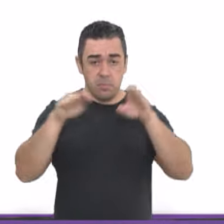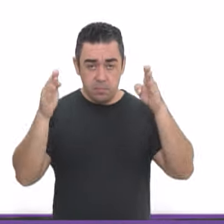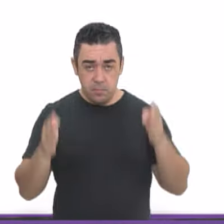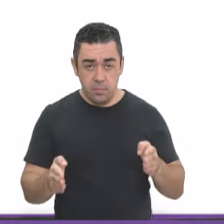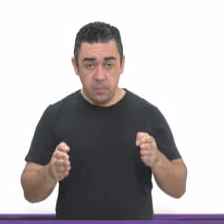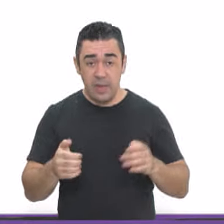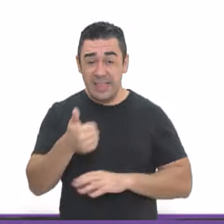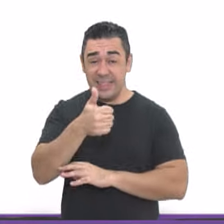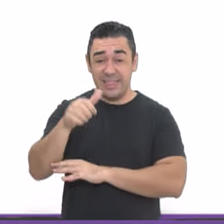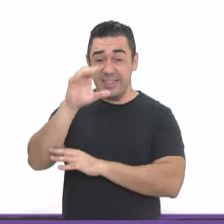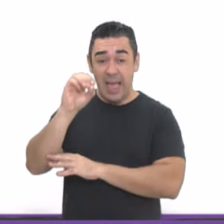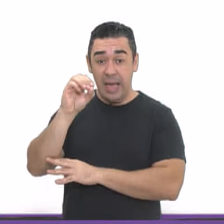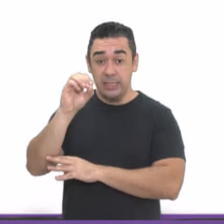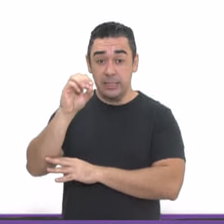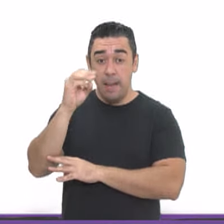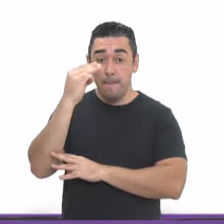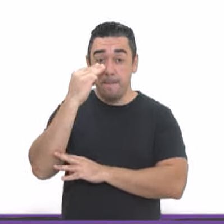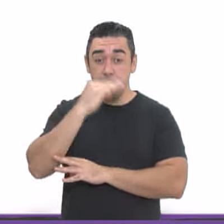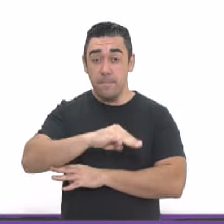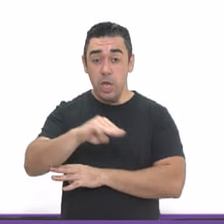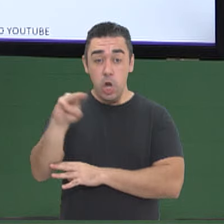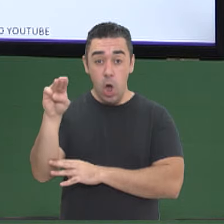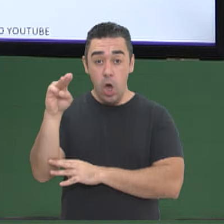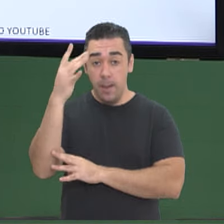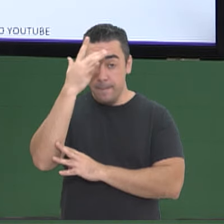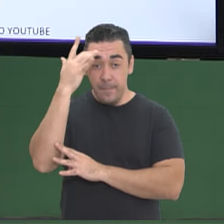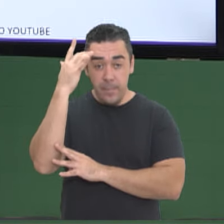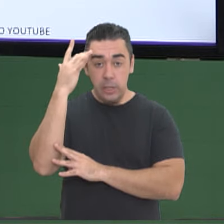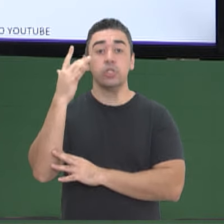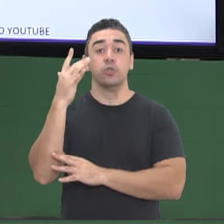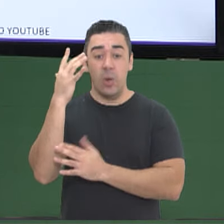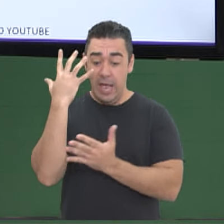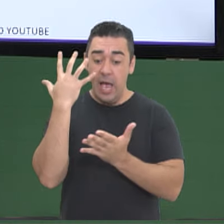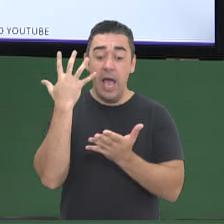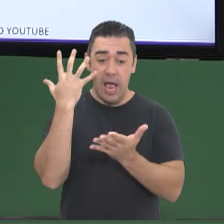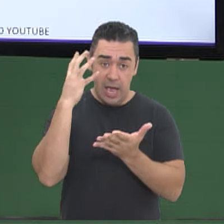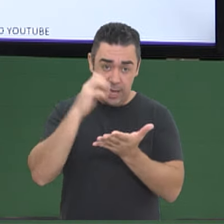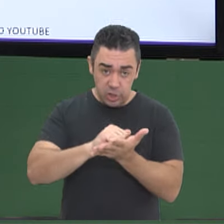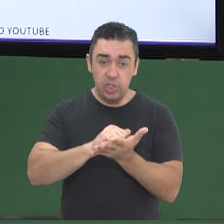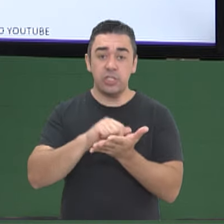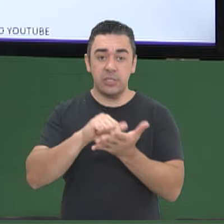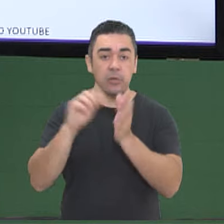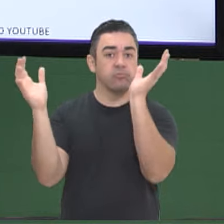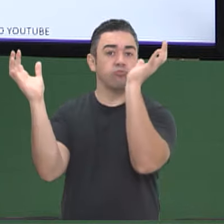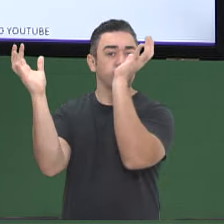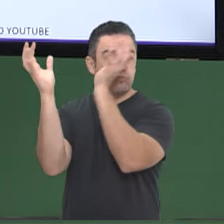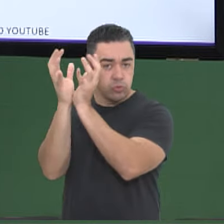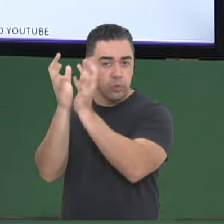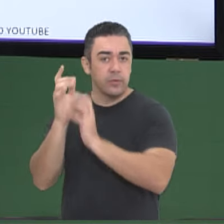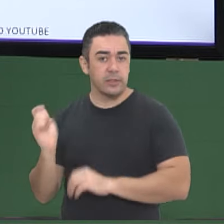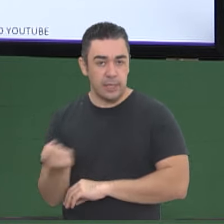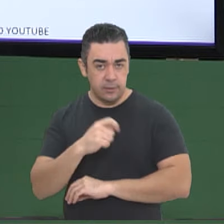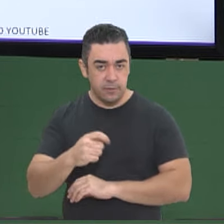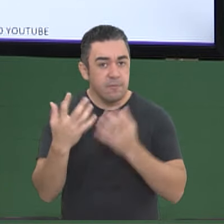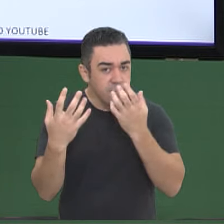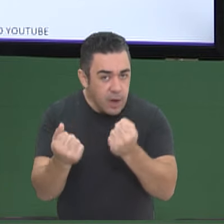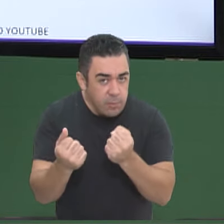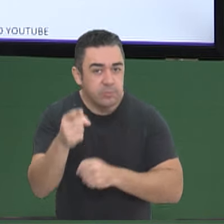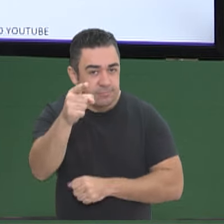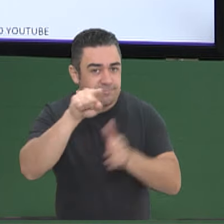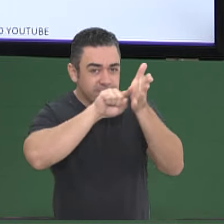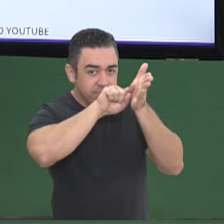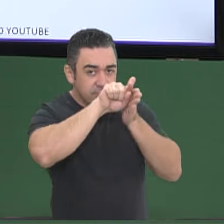10 milhões de adeptos devidamente registrados na federação. Vamos lá, então? Mãos à